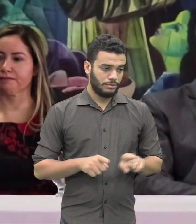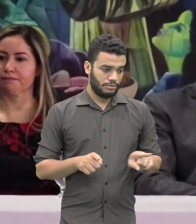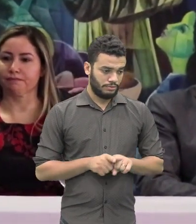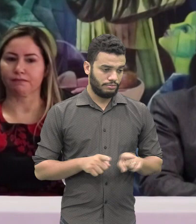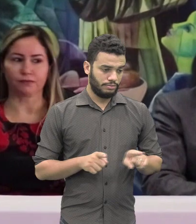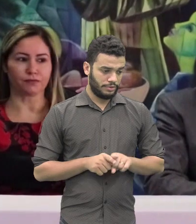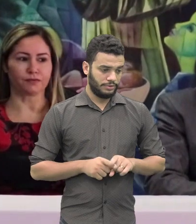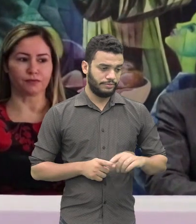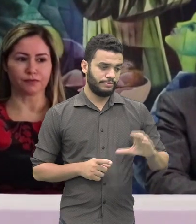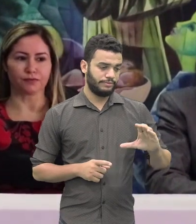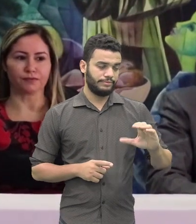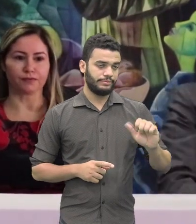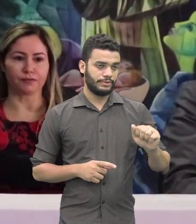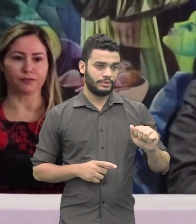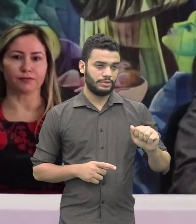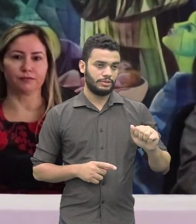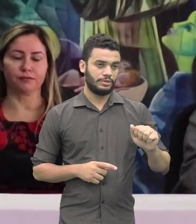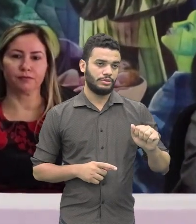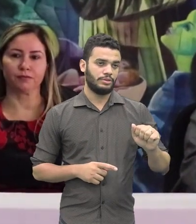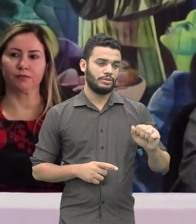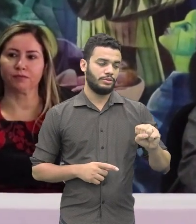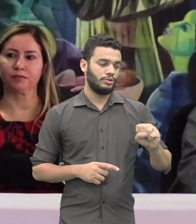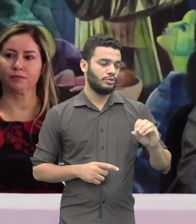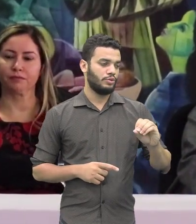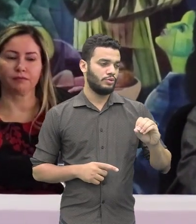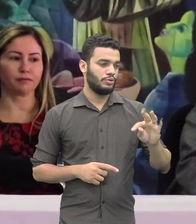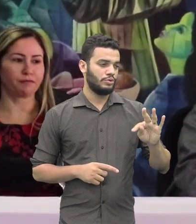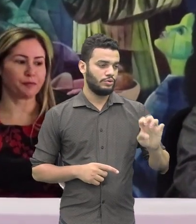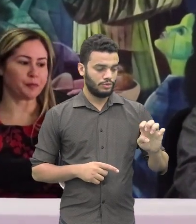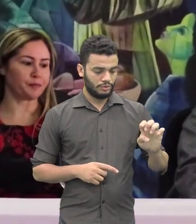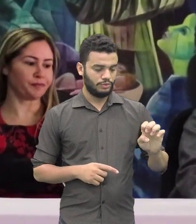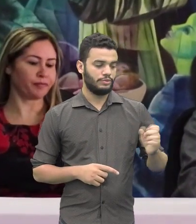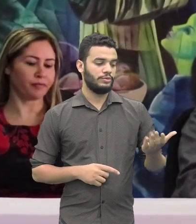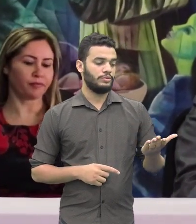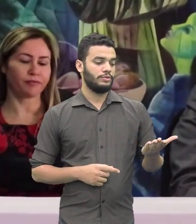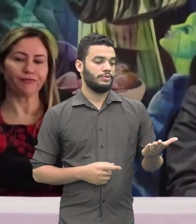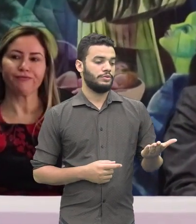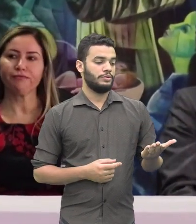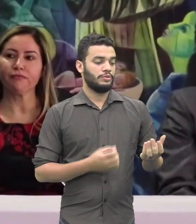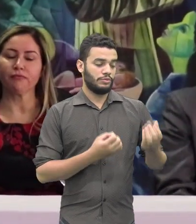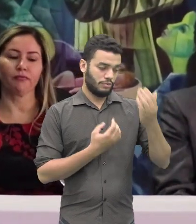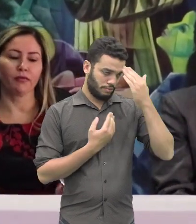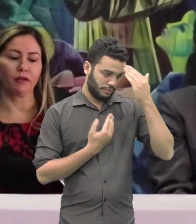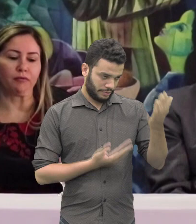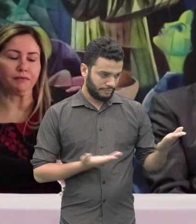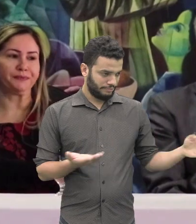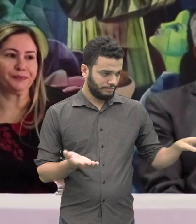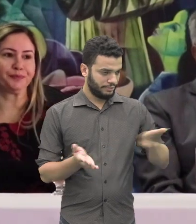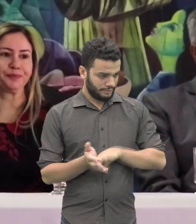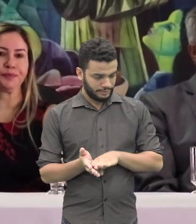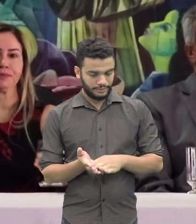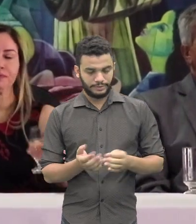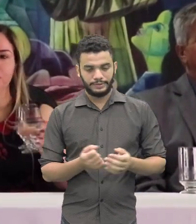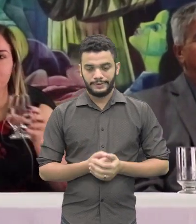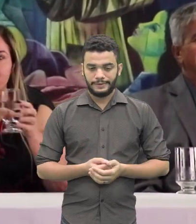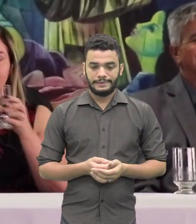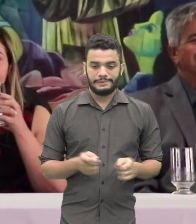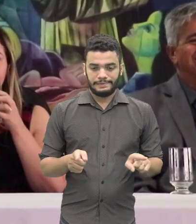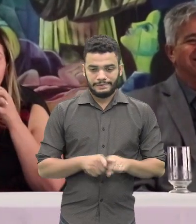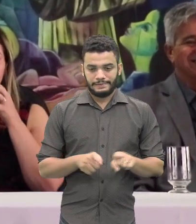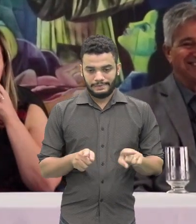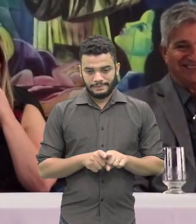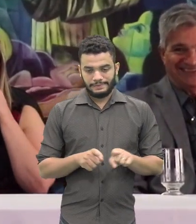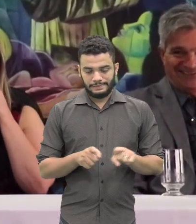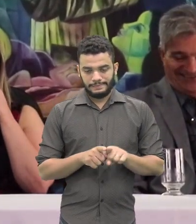todo o trabalho também lá um abraço para Carol lá nossa secretária que tá trabalhando muito cumprimentado a defensoria não